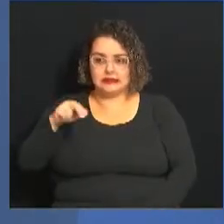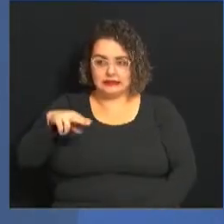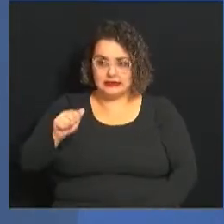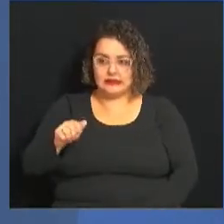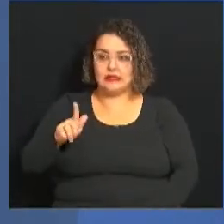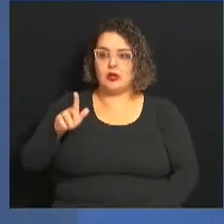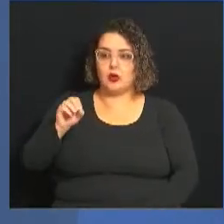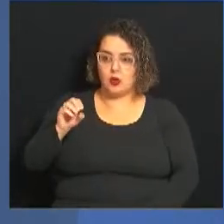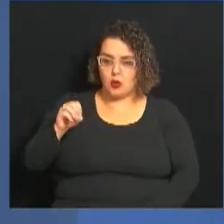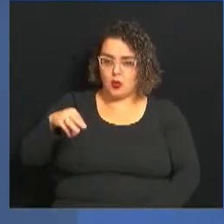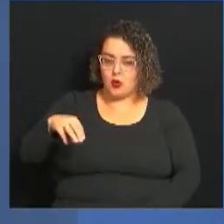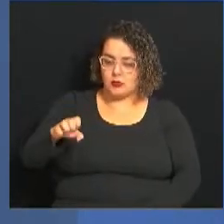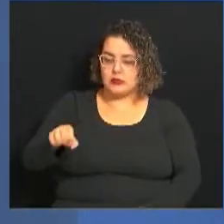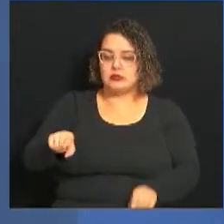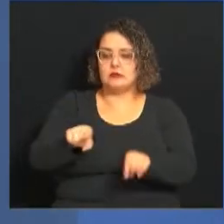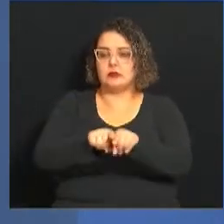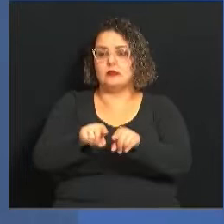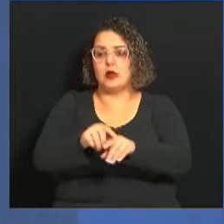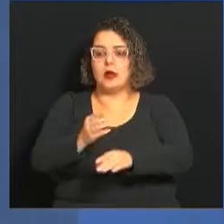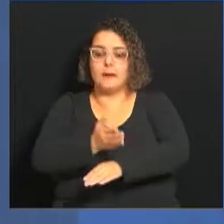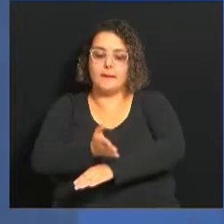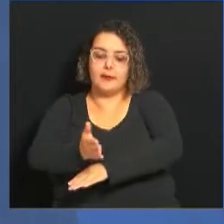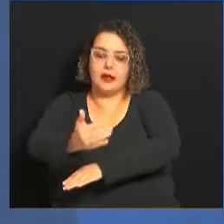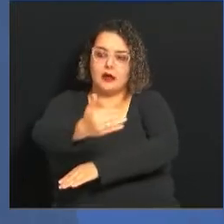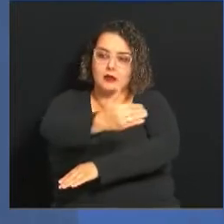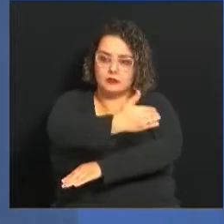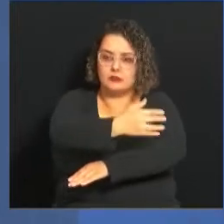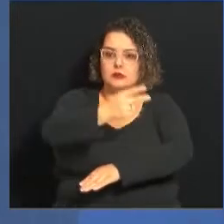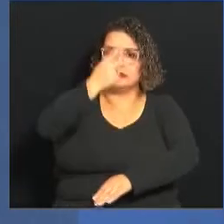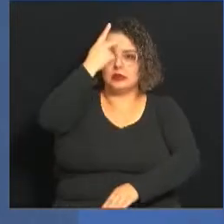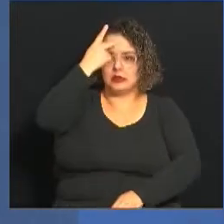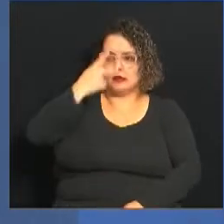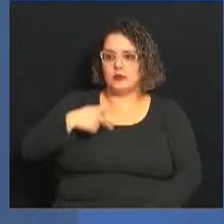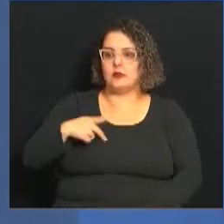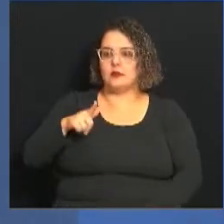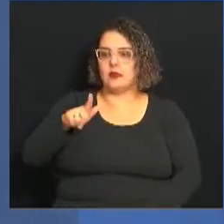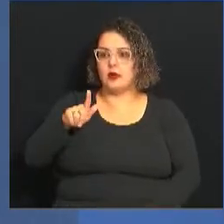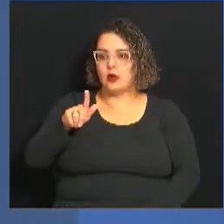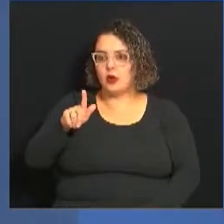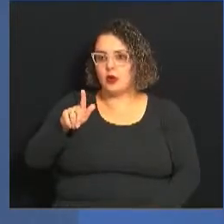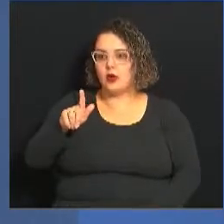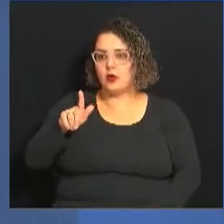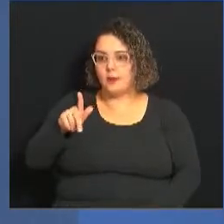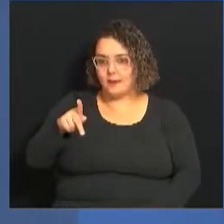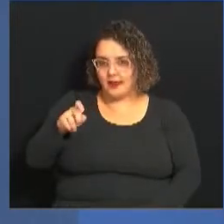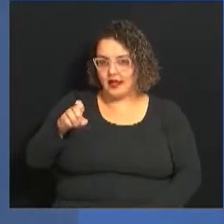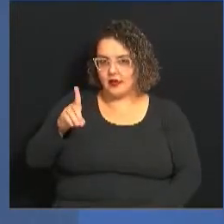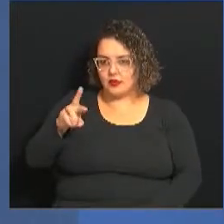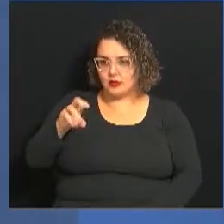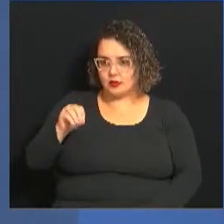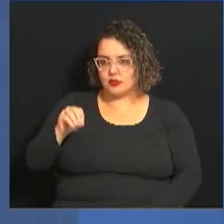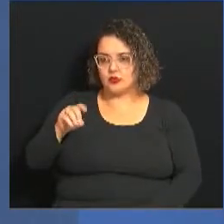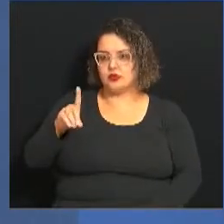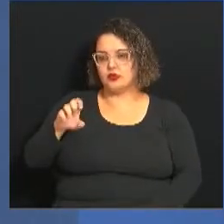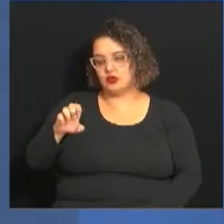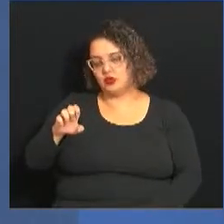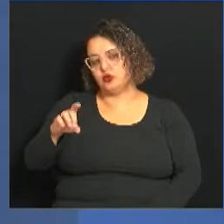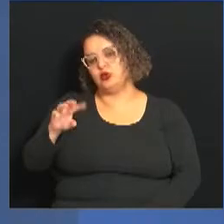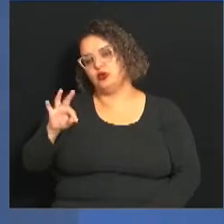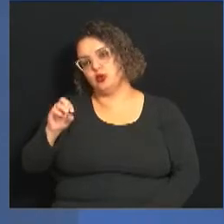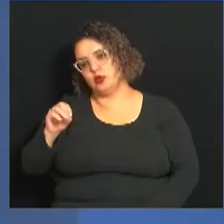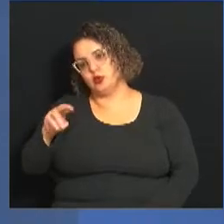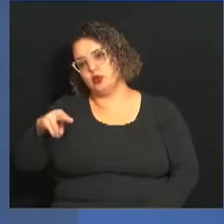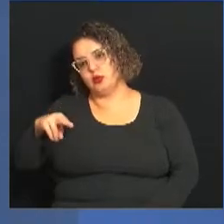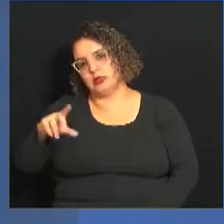programou um desvio ali naquele trecho, olha, pela própria Governador Pedro de Toledo, na Teodoro Langer e também pela Santana